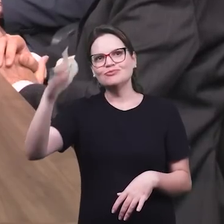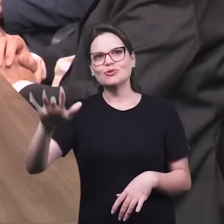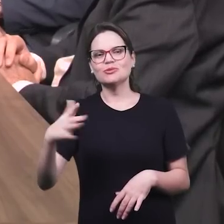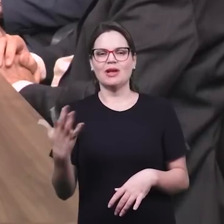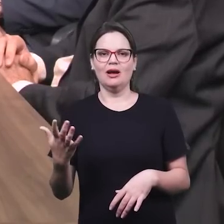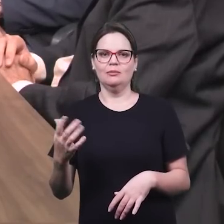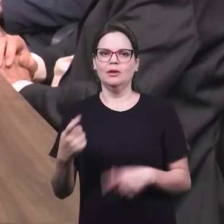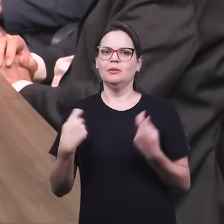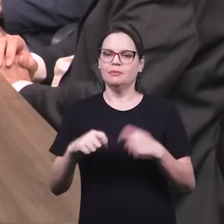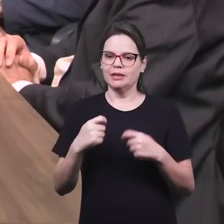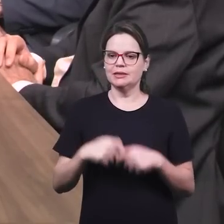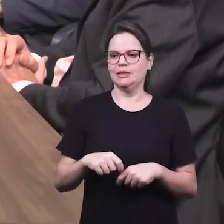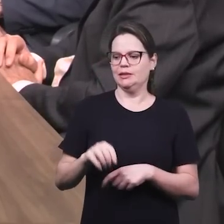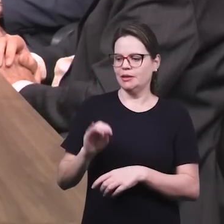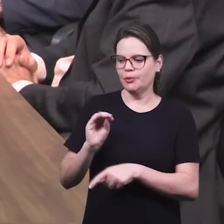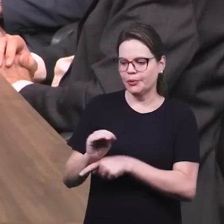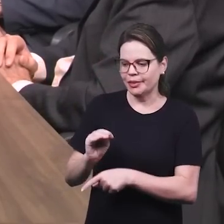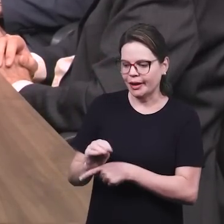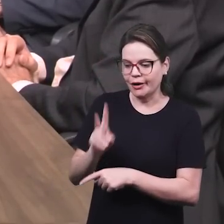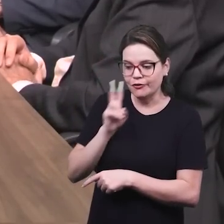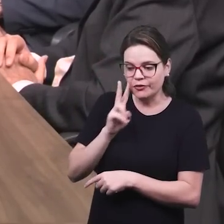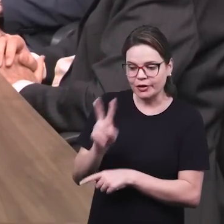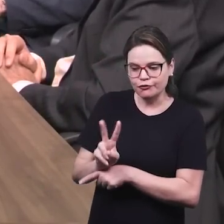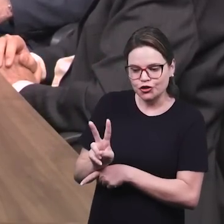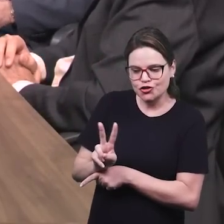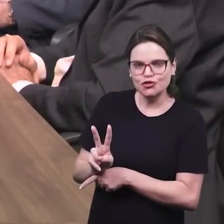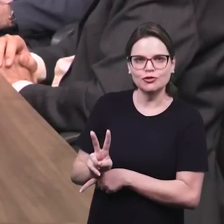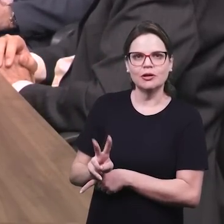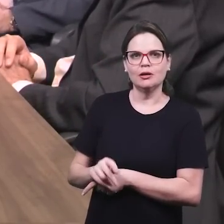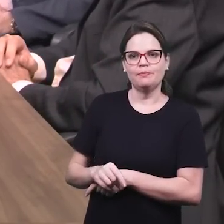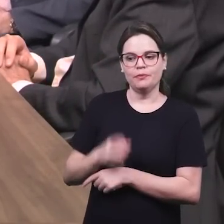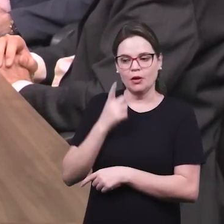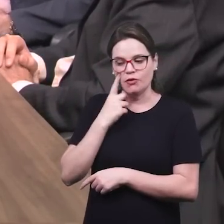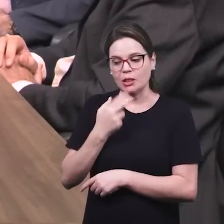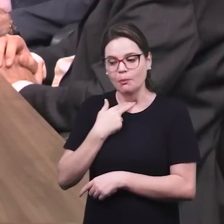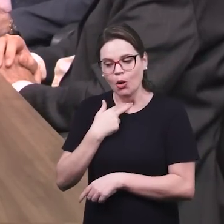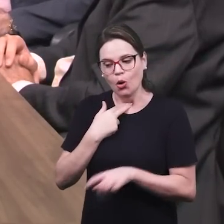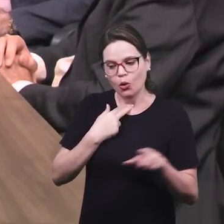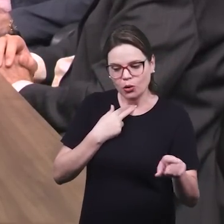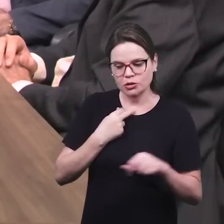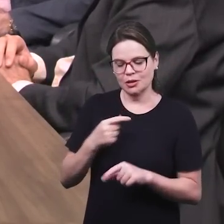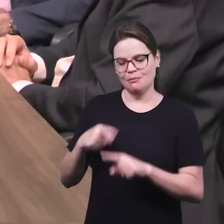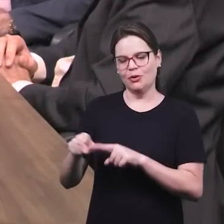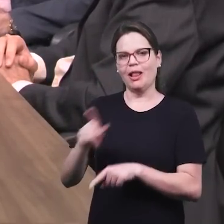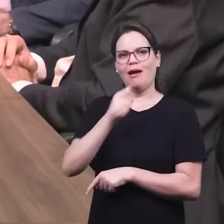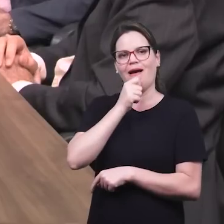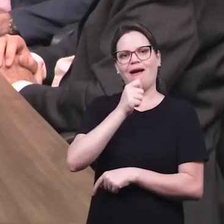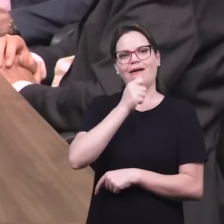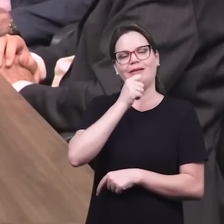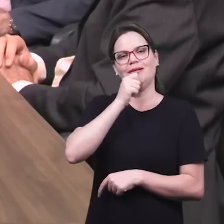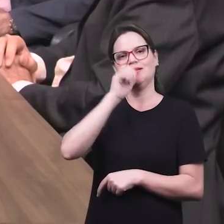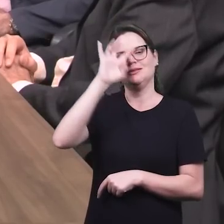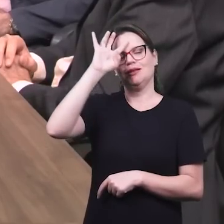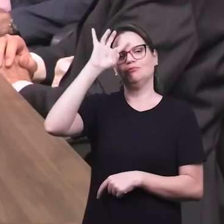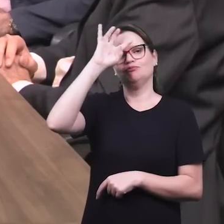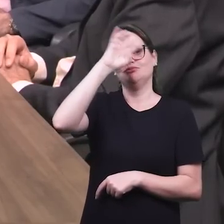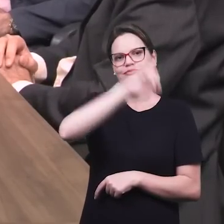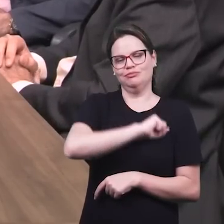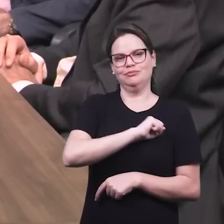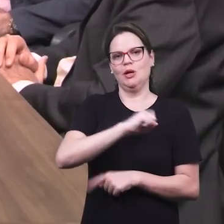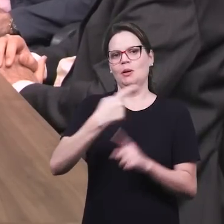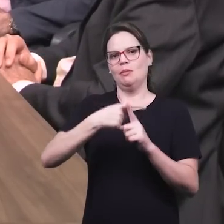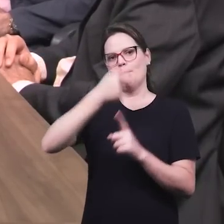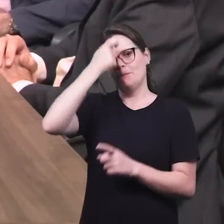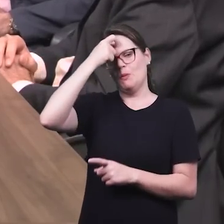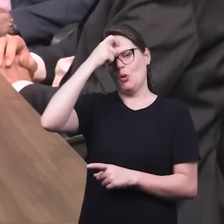formada, você tem que ficar tomando cuidado. Não vem aqui, encosta lá, porque ela ainda está formulando aquilo que são as memórias e o